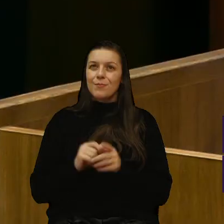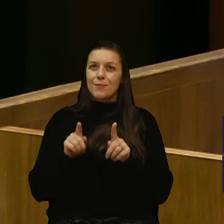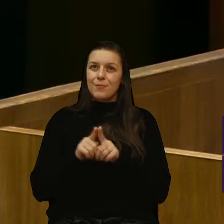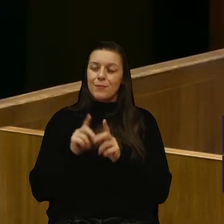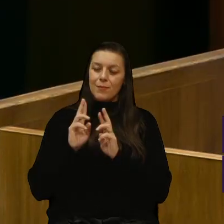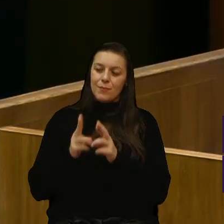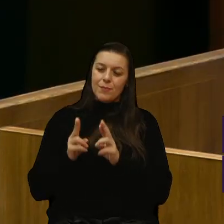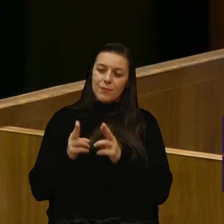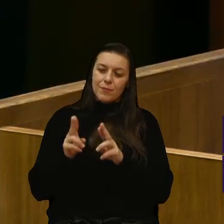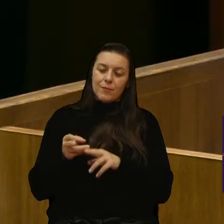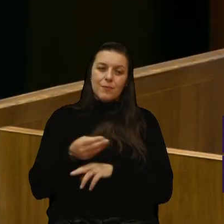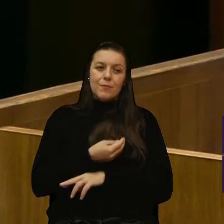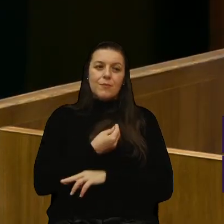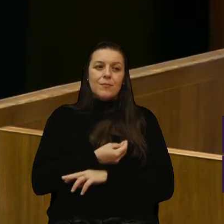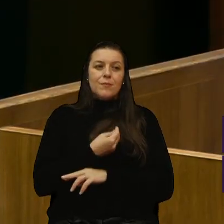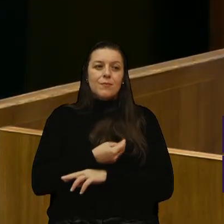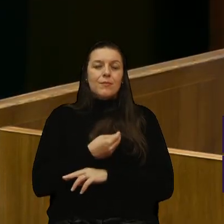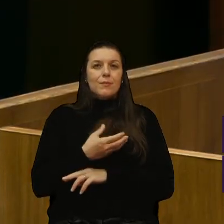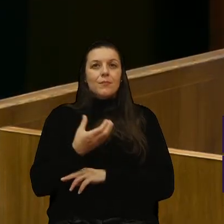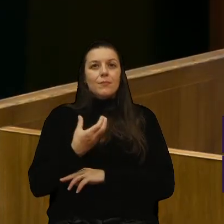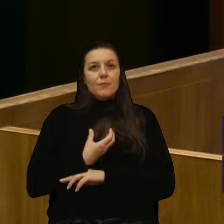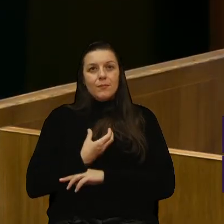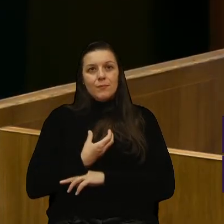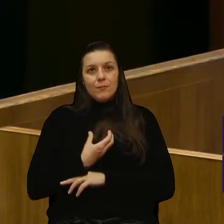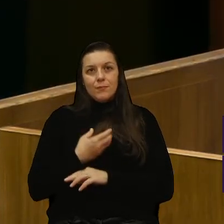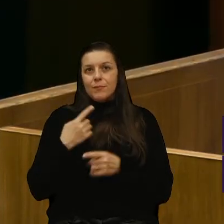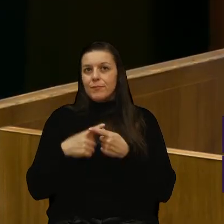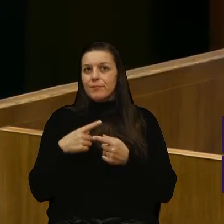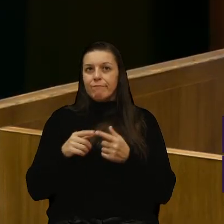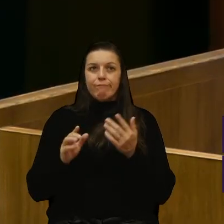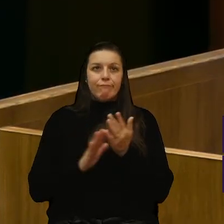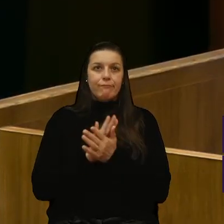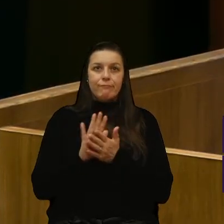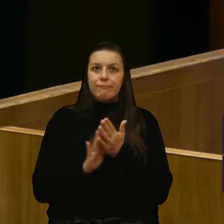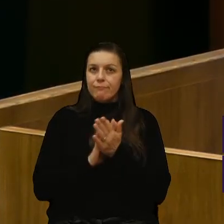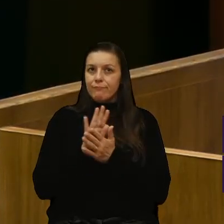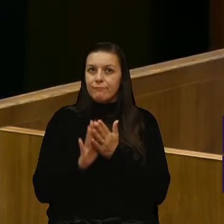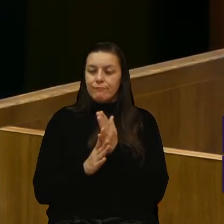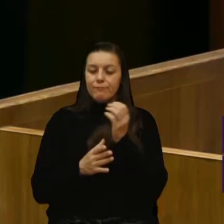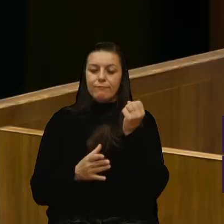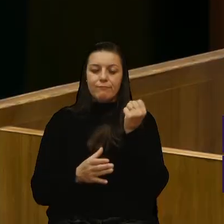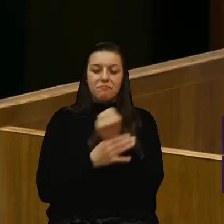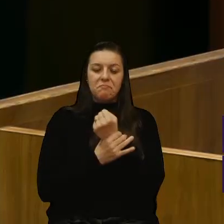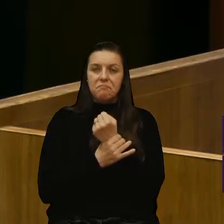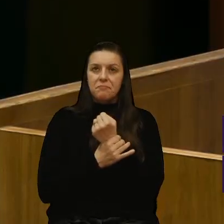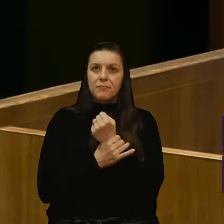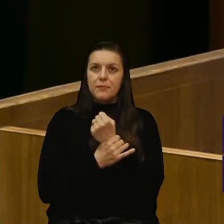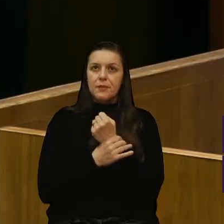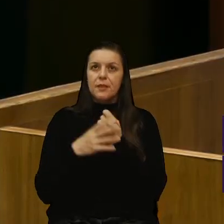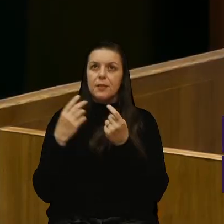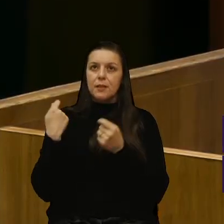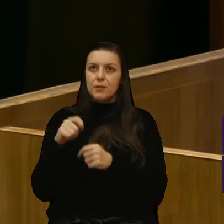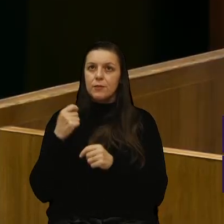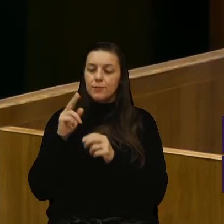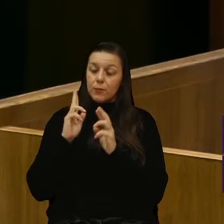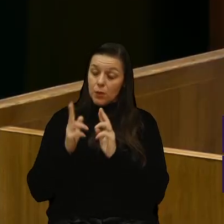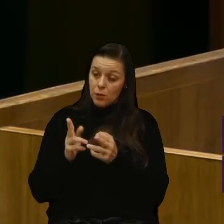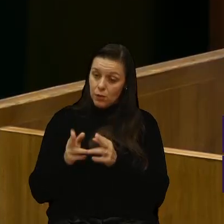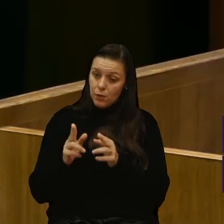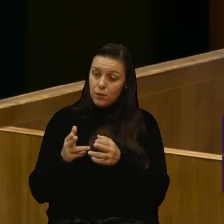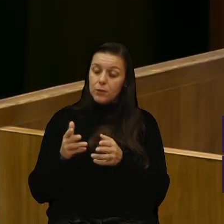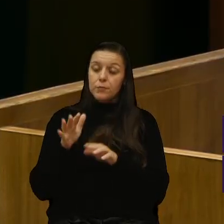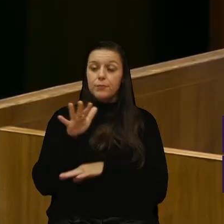manter viva essa comenda, porque nada é garantido. A gente tem que alimentar e manter